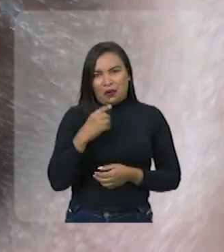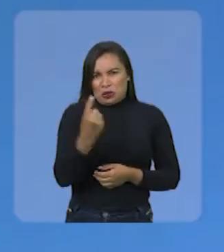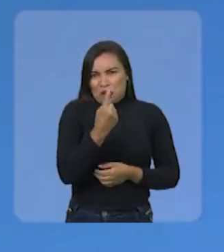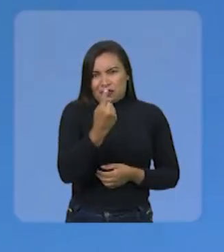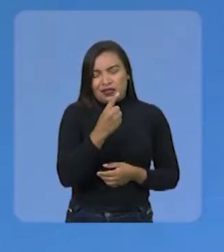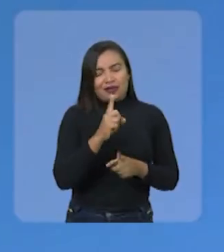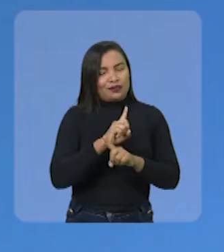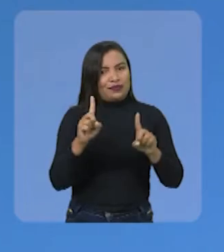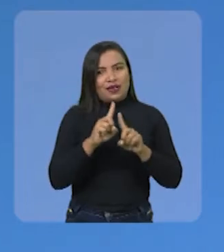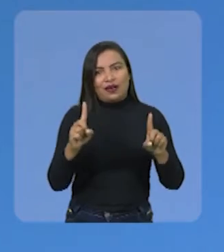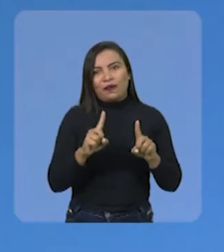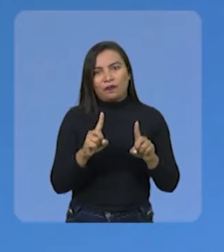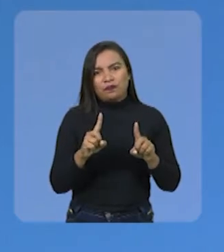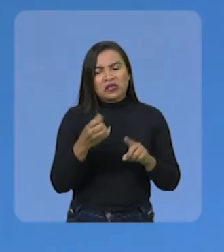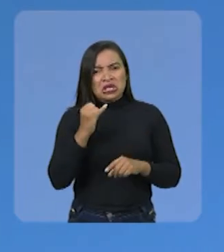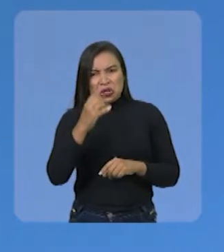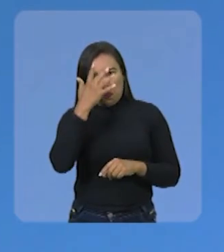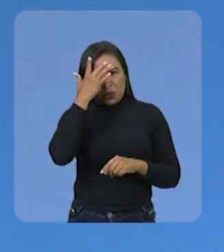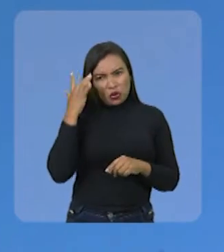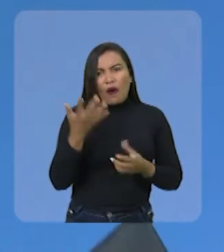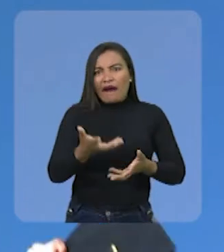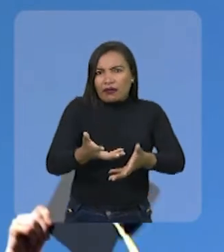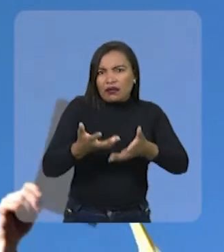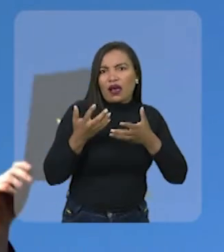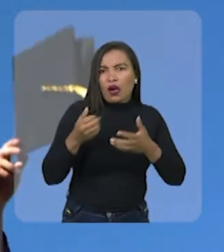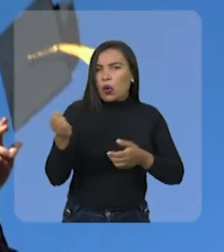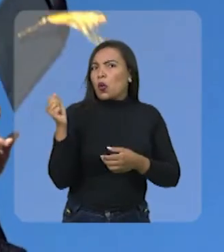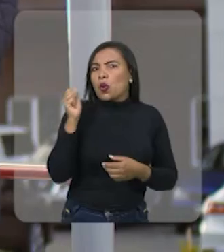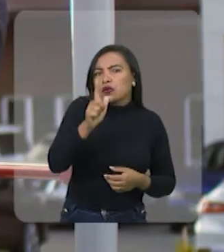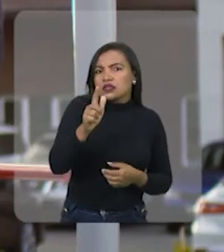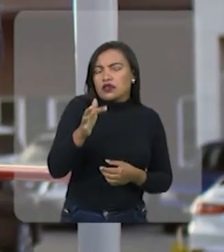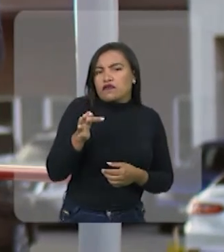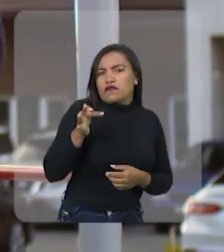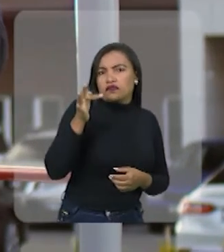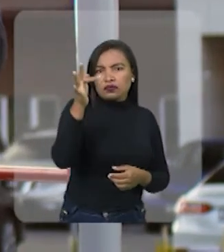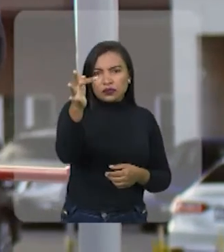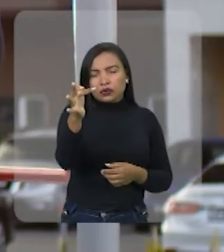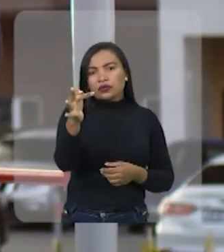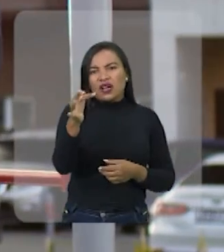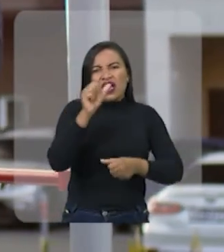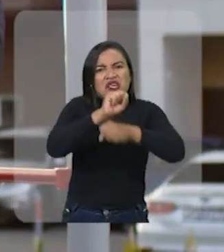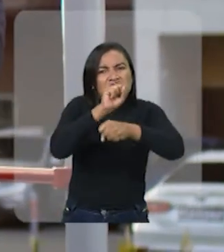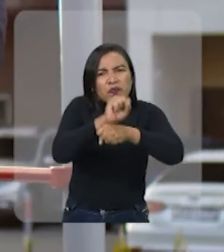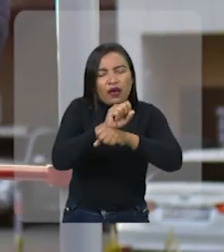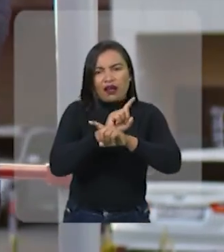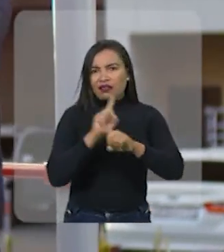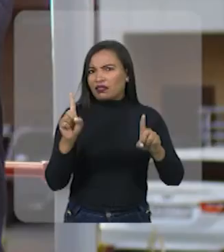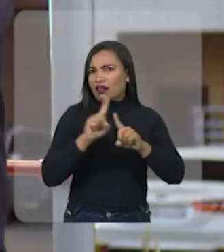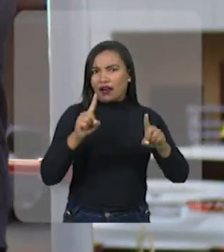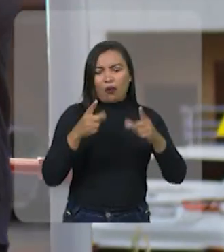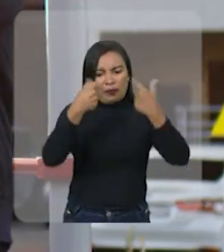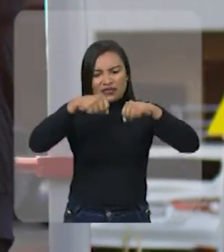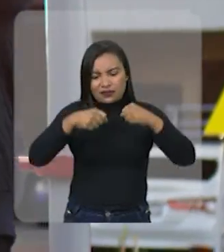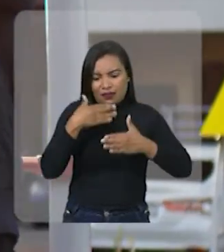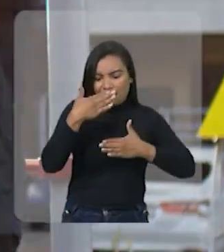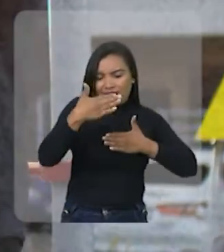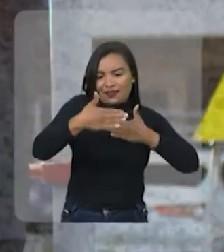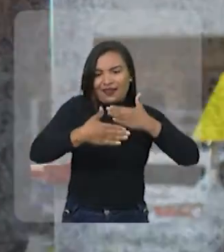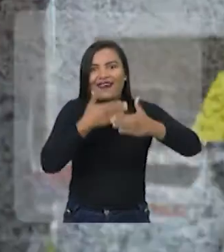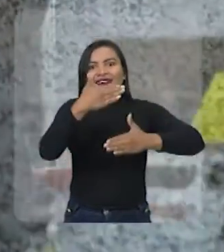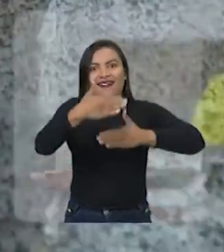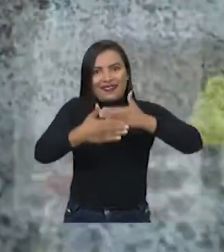Quem quer chegar ao topo não pode apenas ficar esperando. É preciso subir degrau por degrau.